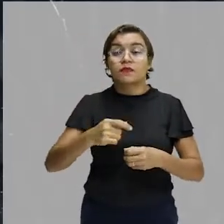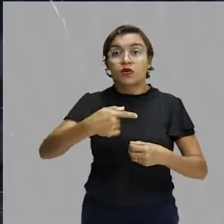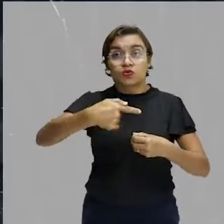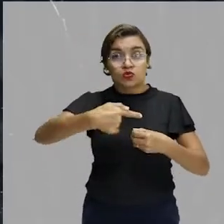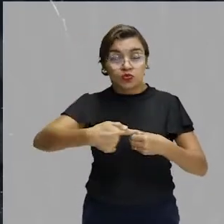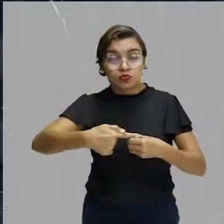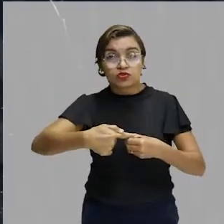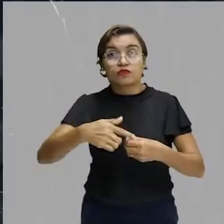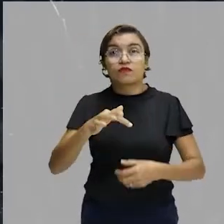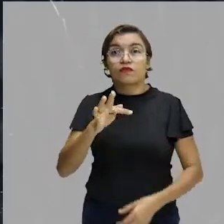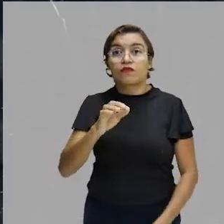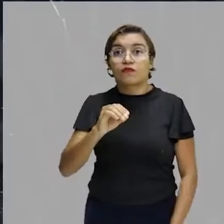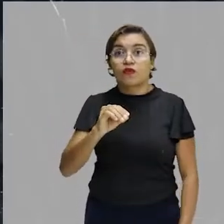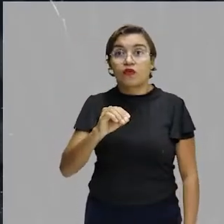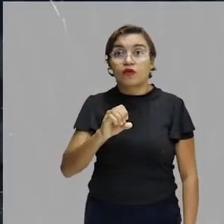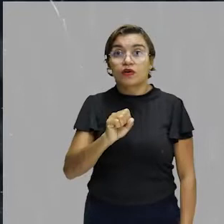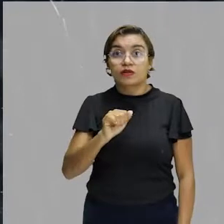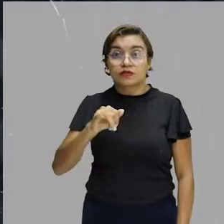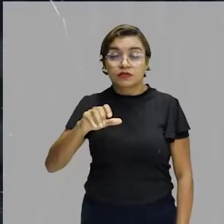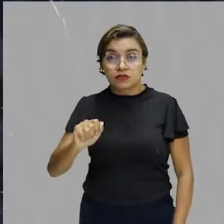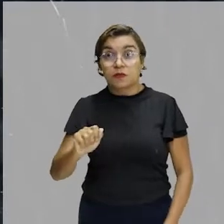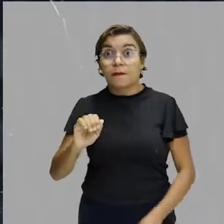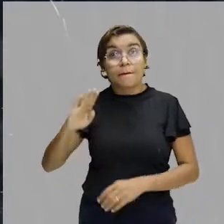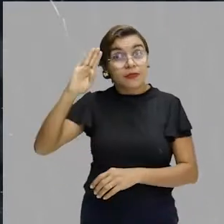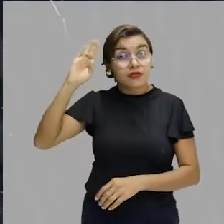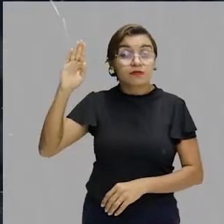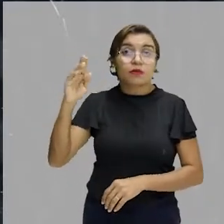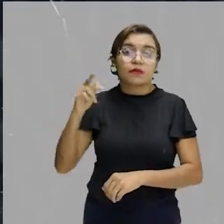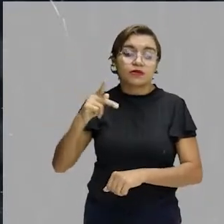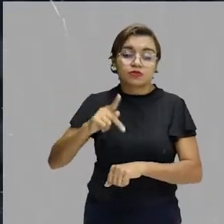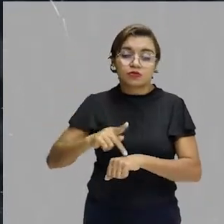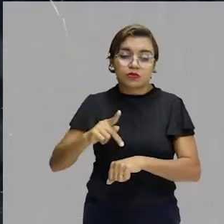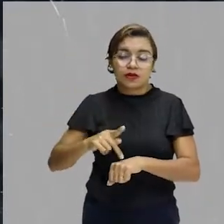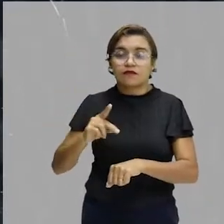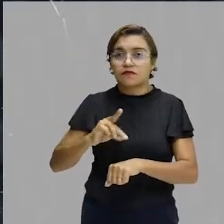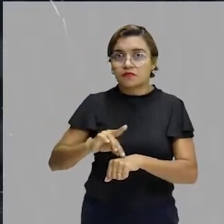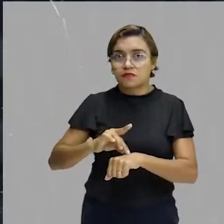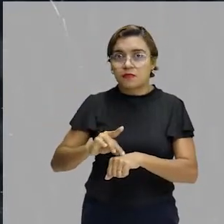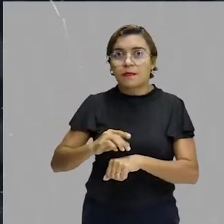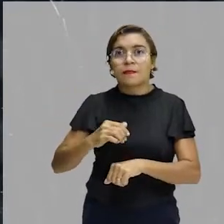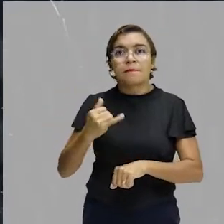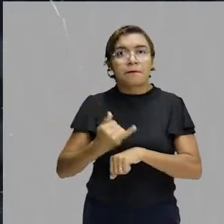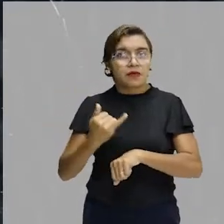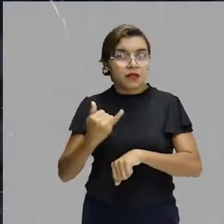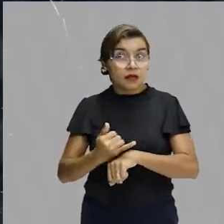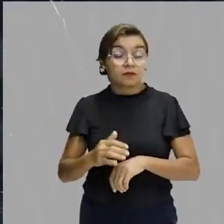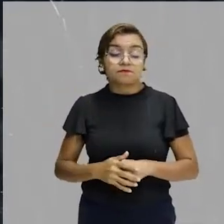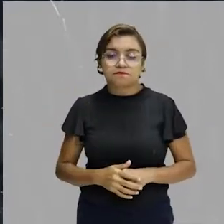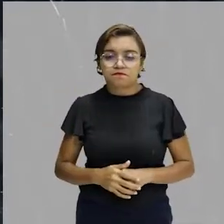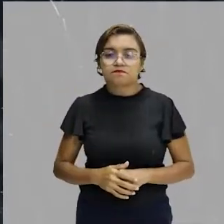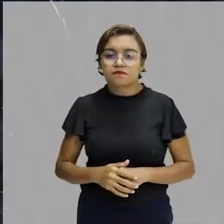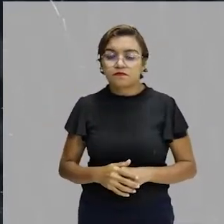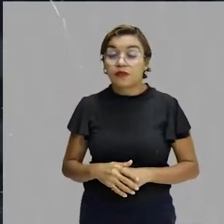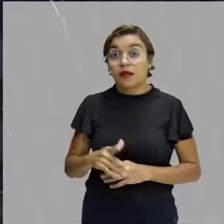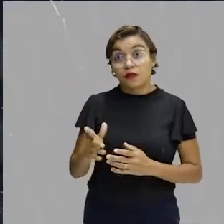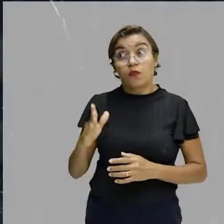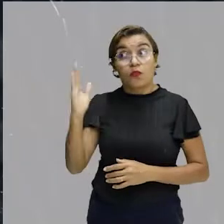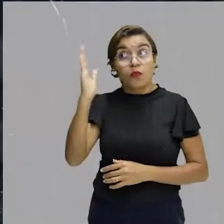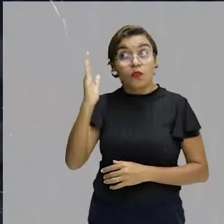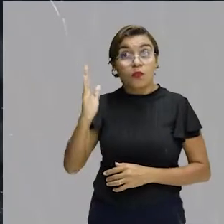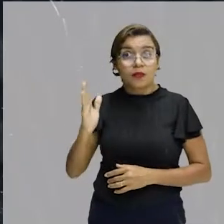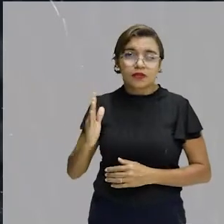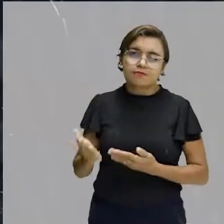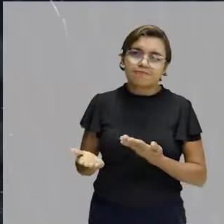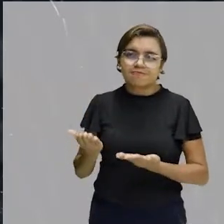e principalmente o carvão mineral, né, para as termoelétricas, vai utilizar muito petróleo. Já o Brasil, galera, está equilibrado, em torno